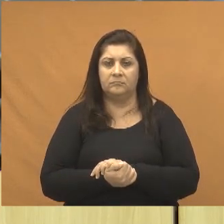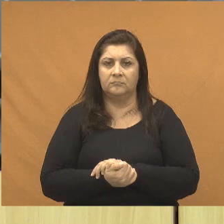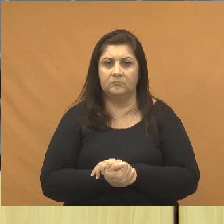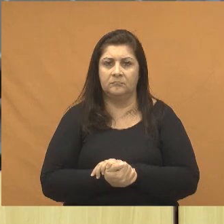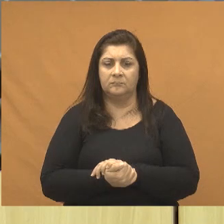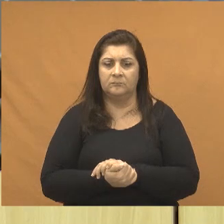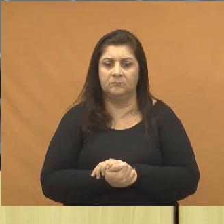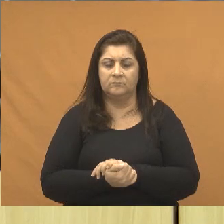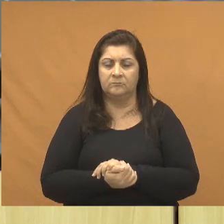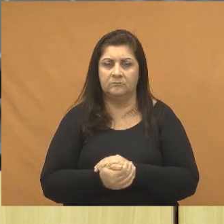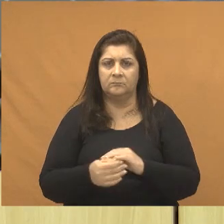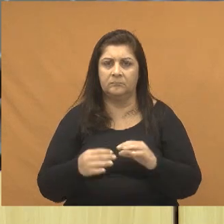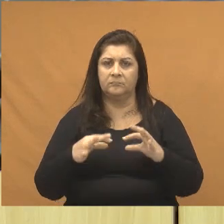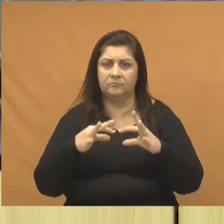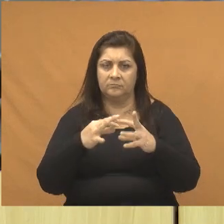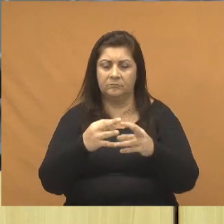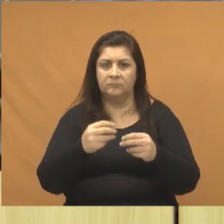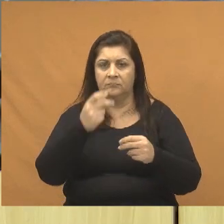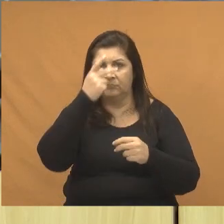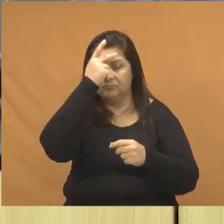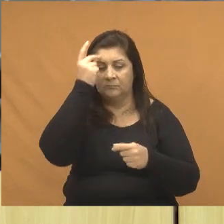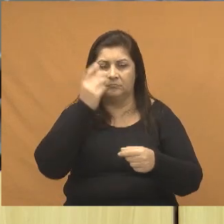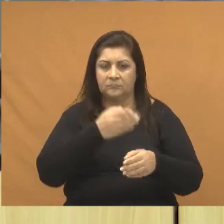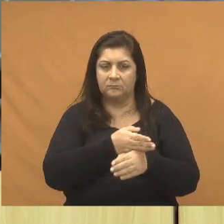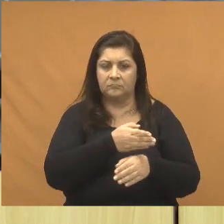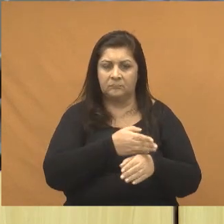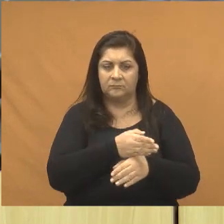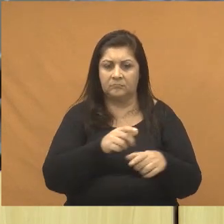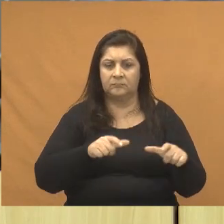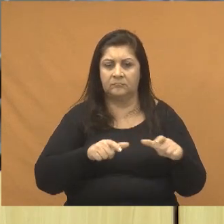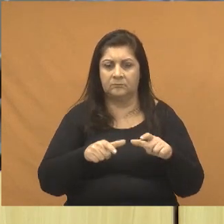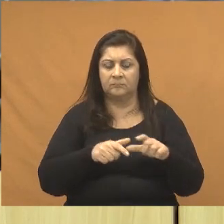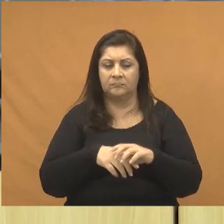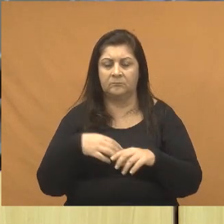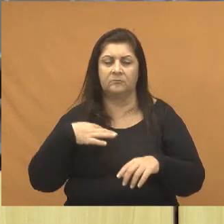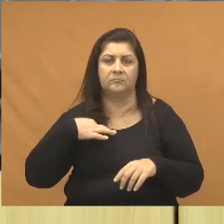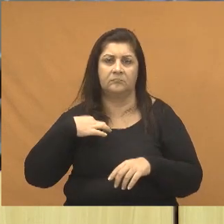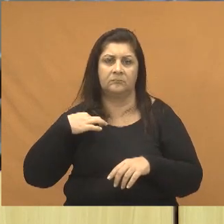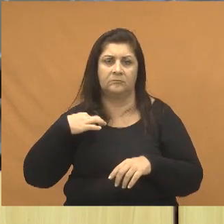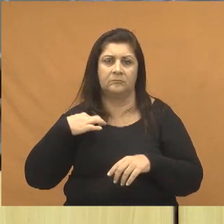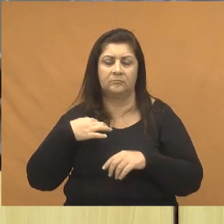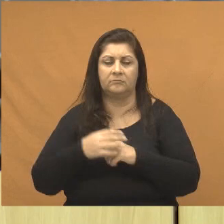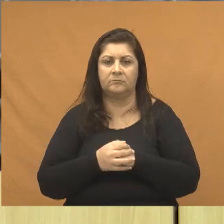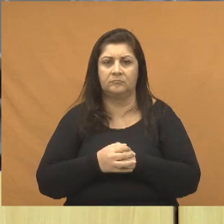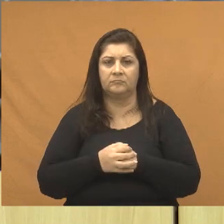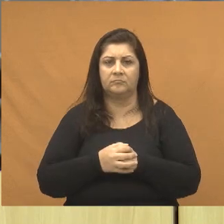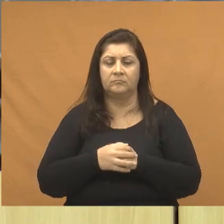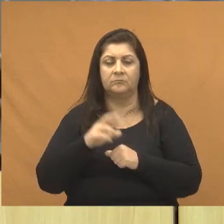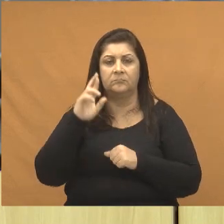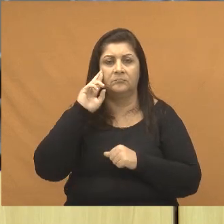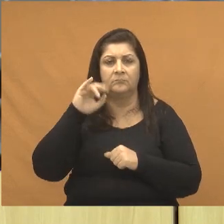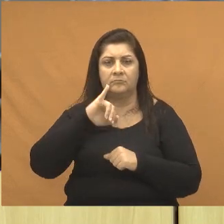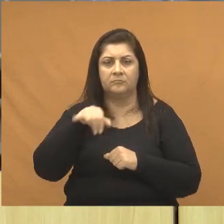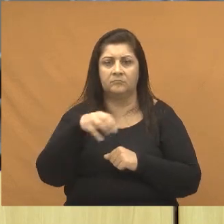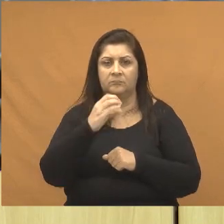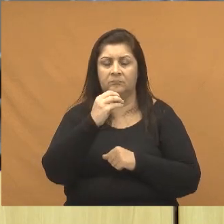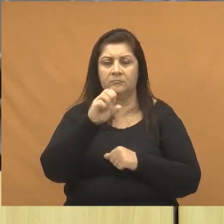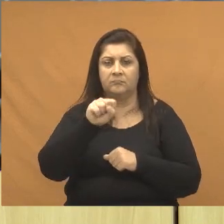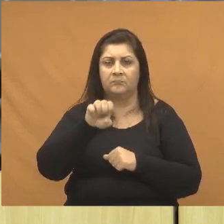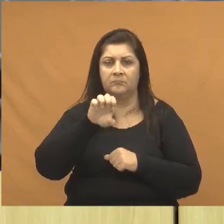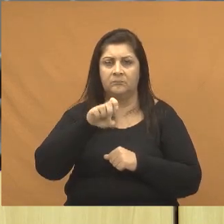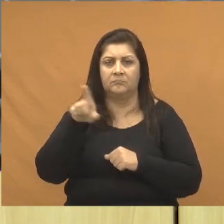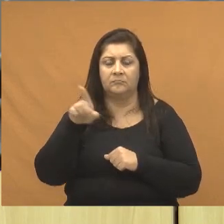Silva do Lar São Vicente de Paulo de Pindamonhangaba, Senhor José Dorival dos Santos